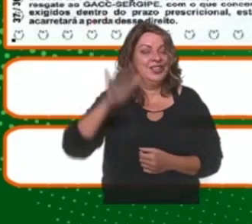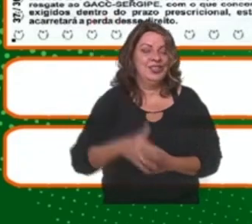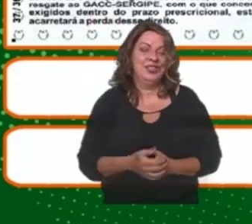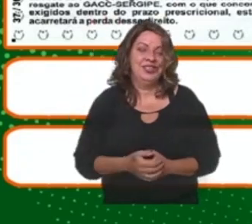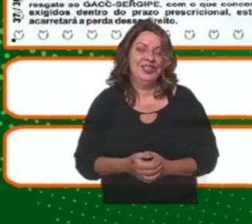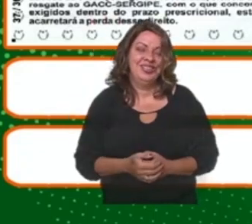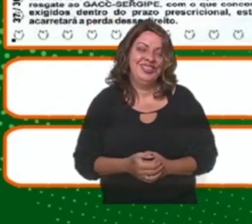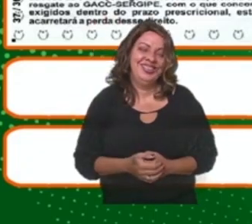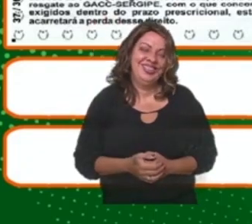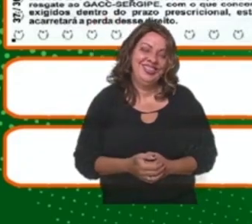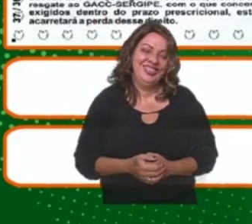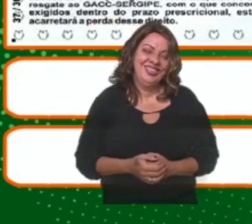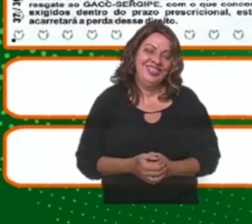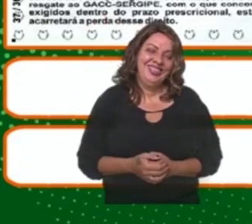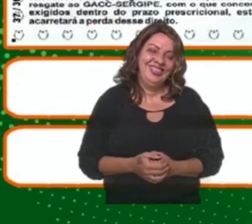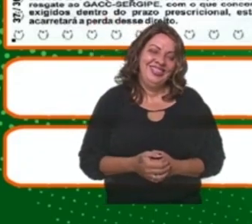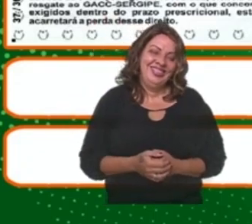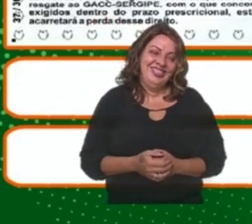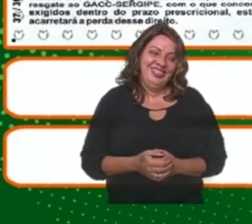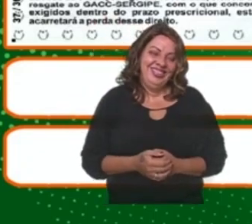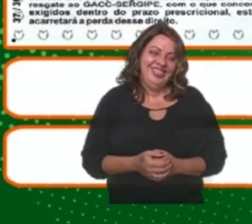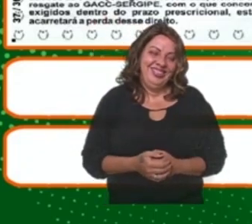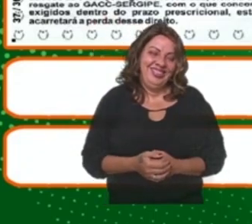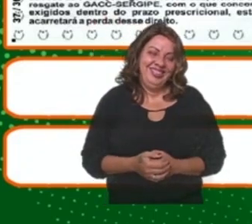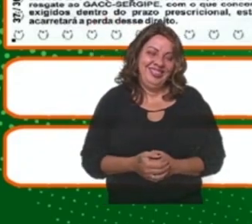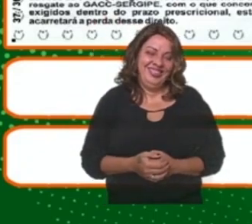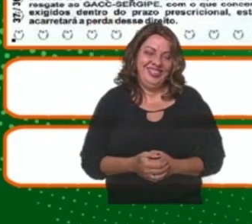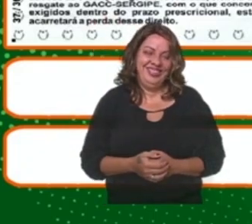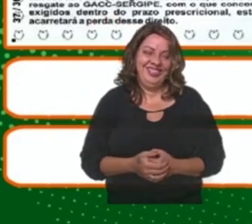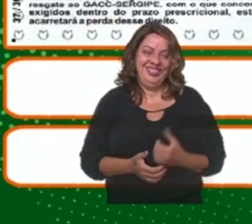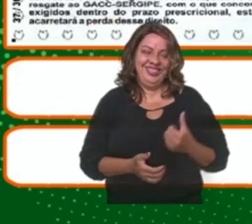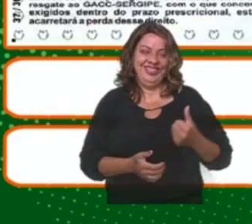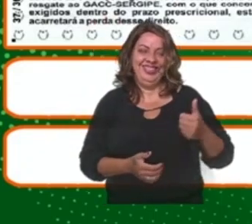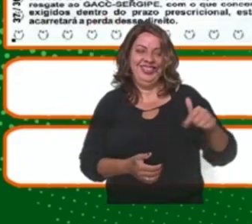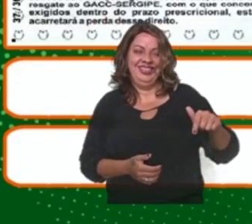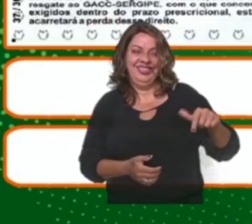Lagarto, bairro Horta, parabéns! Parabéns, já anuncio